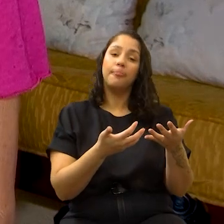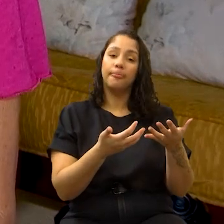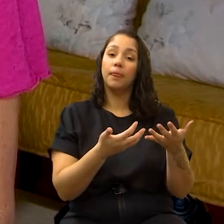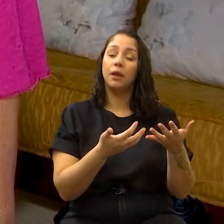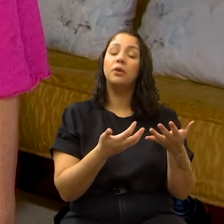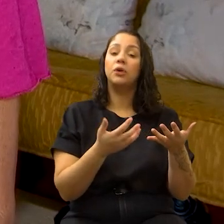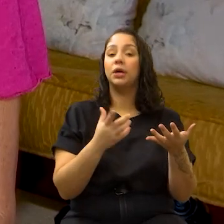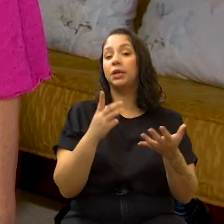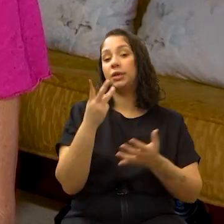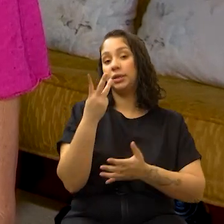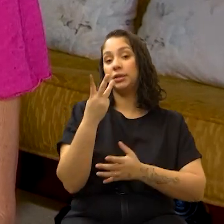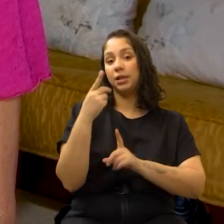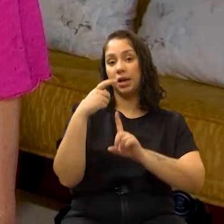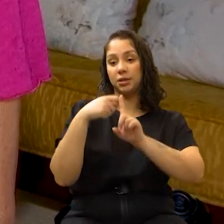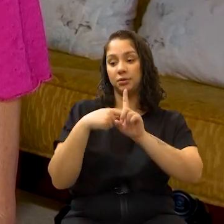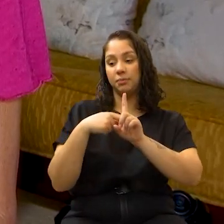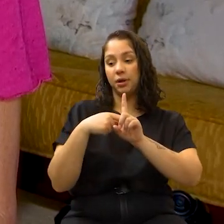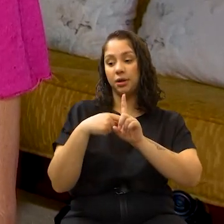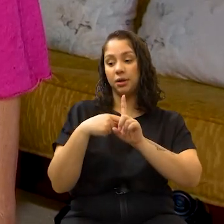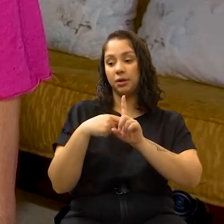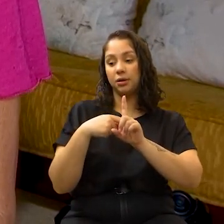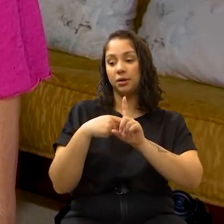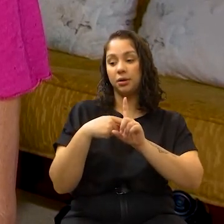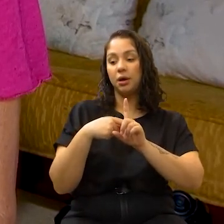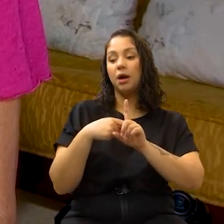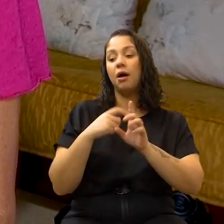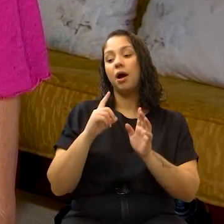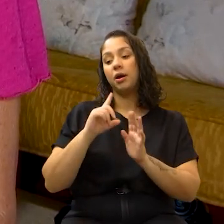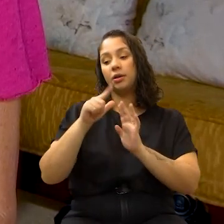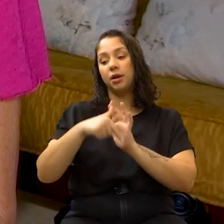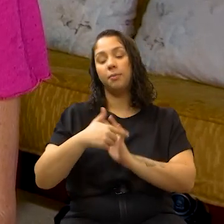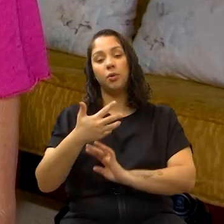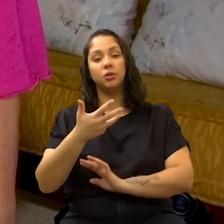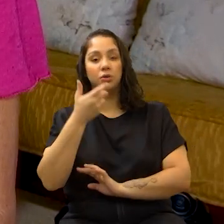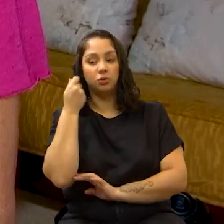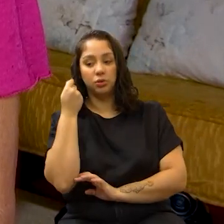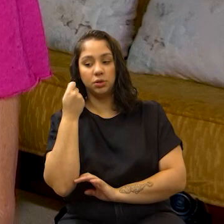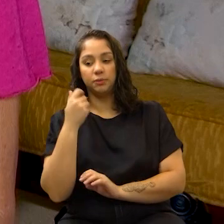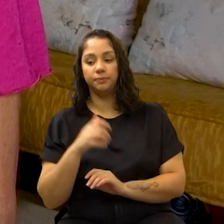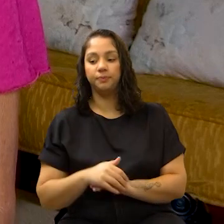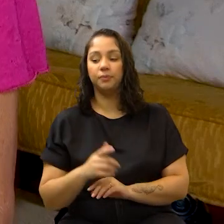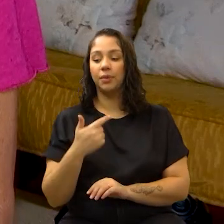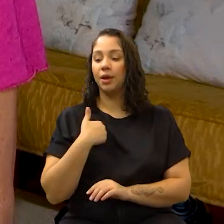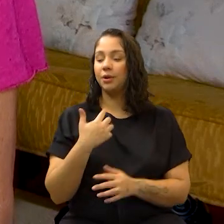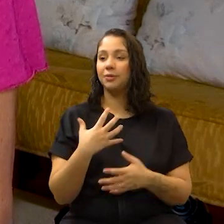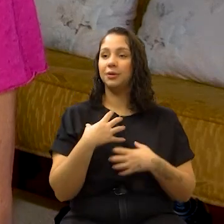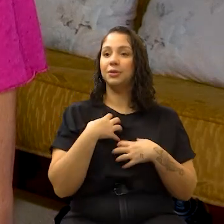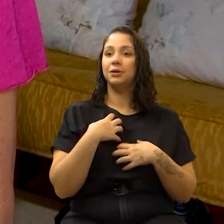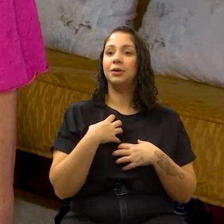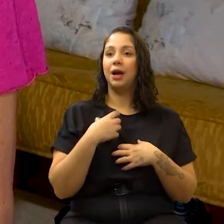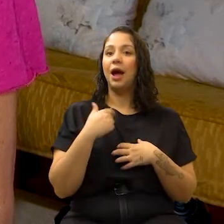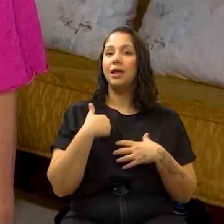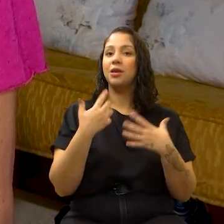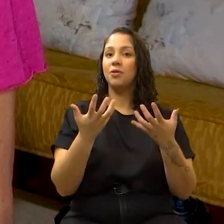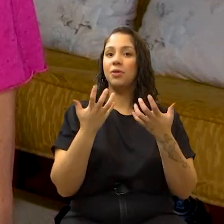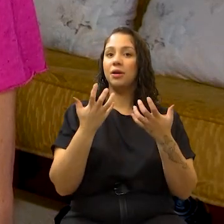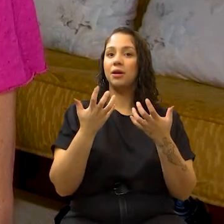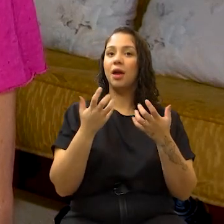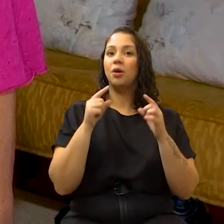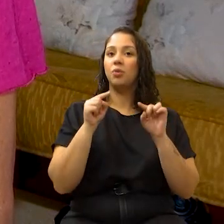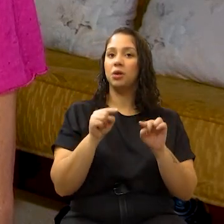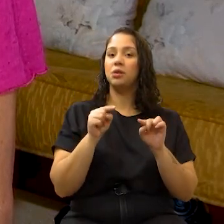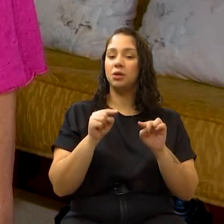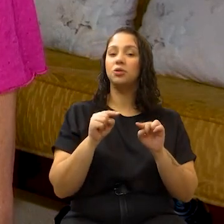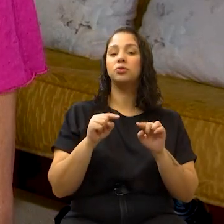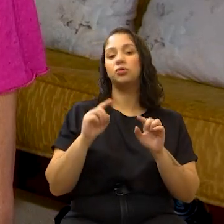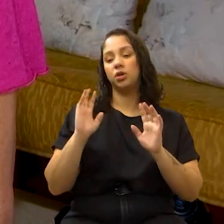aí ela ficou também 3 meses e depois ela foi para adoção. E daí eu falei assim, ah, eu acho que é isso mesmo